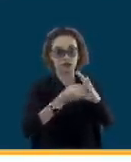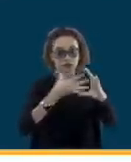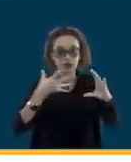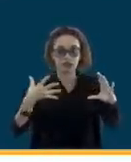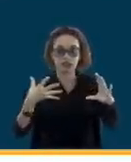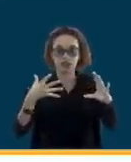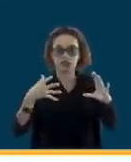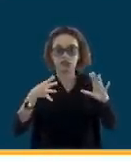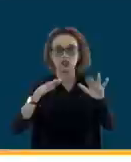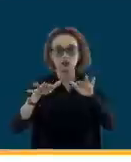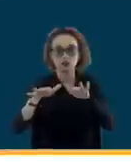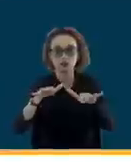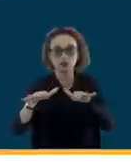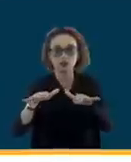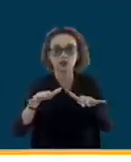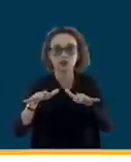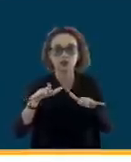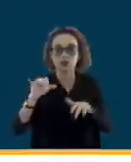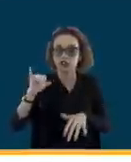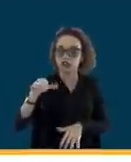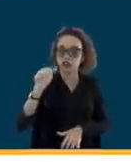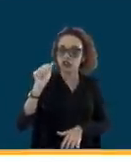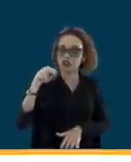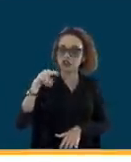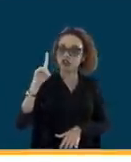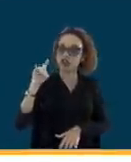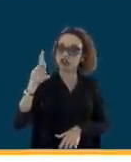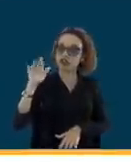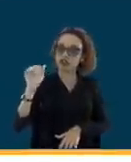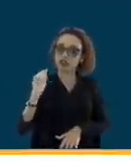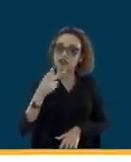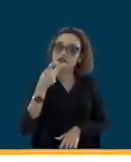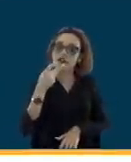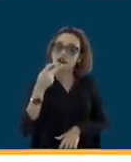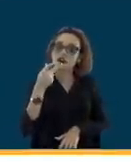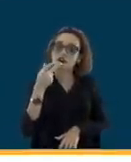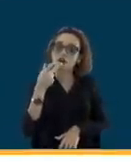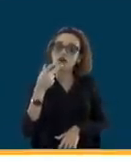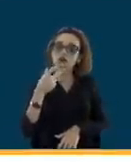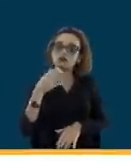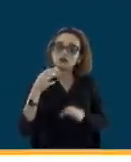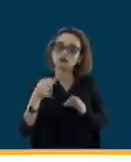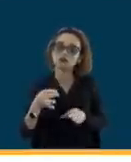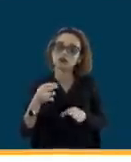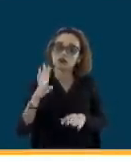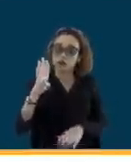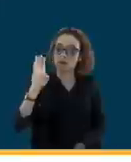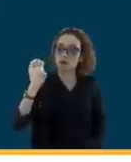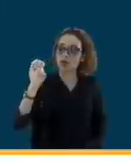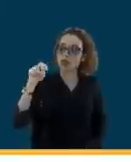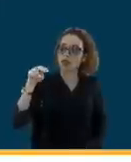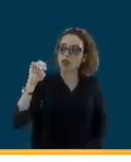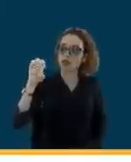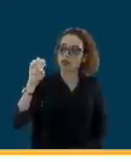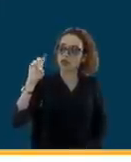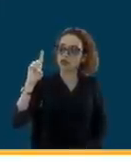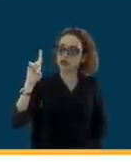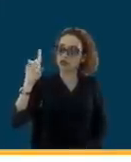né? Isso a Jandira falou com muita propriedade, e a Benedita da Silva também, que foi